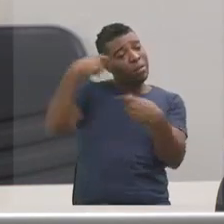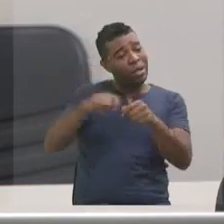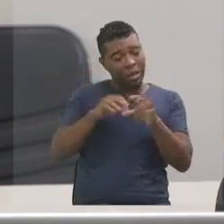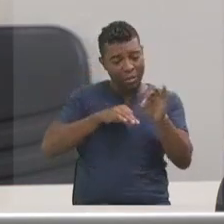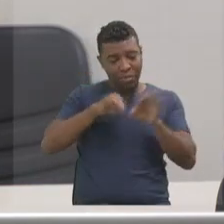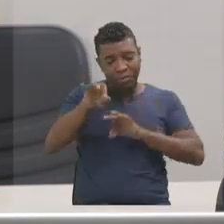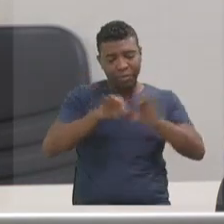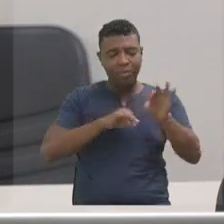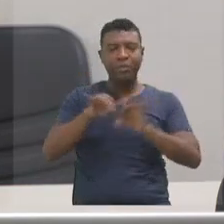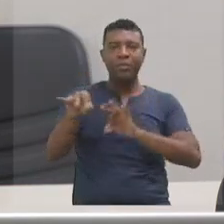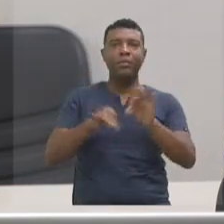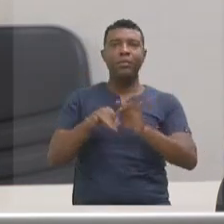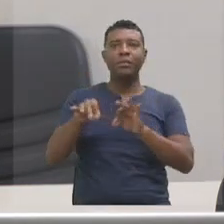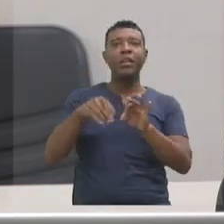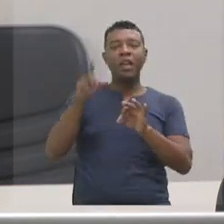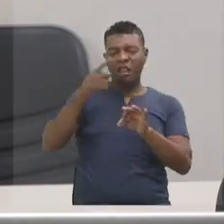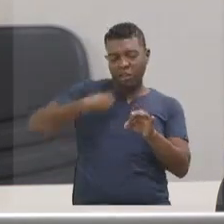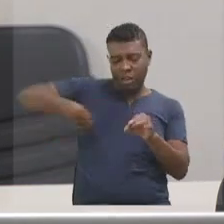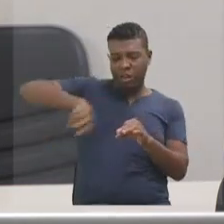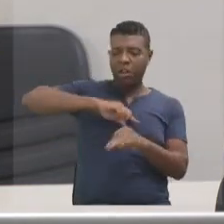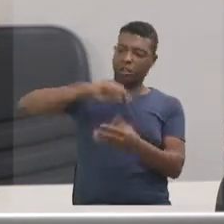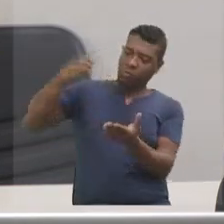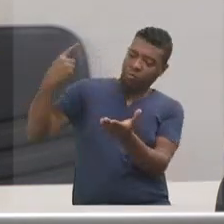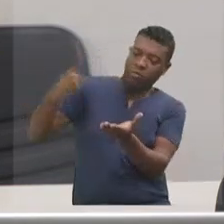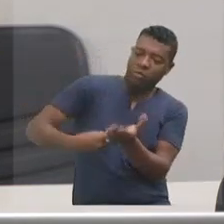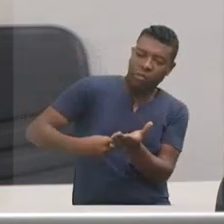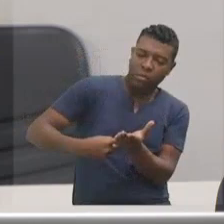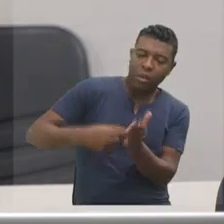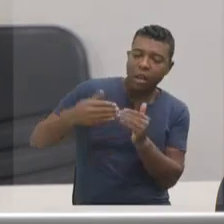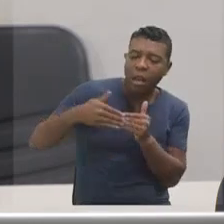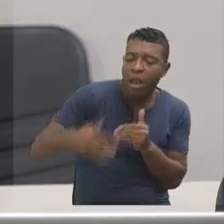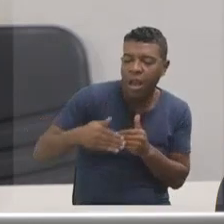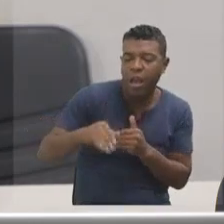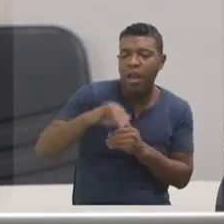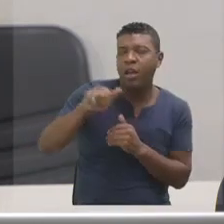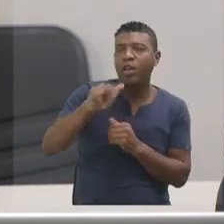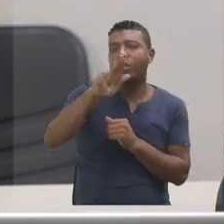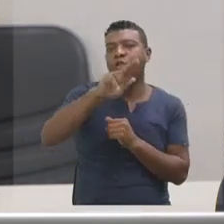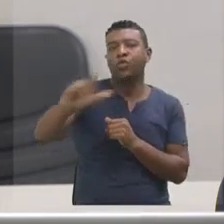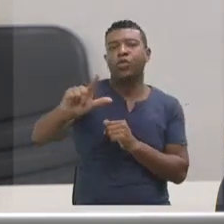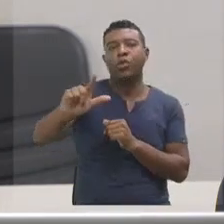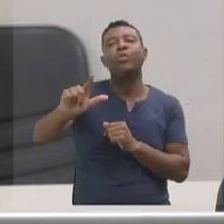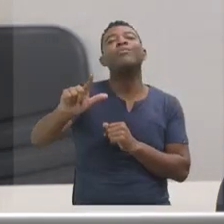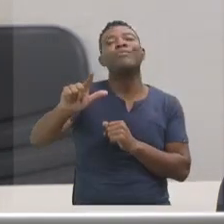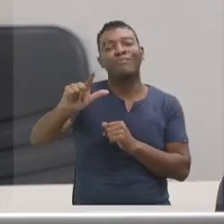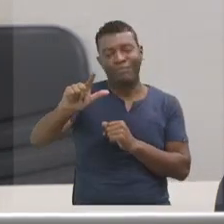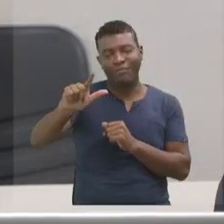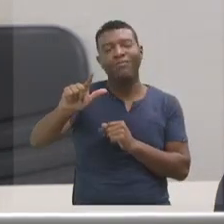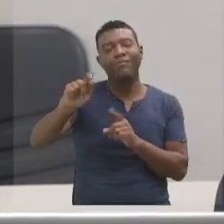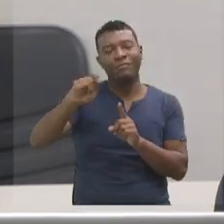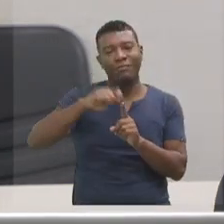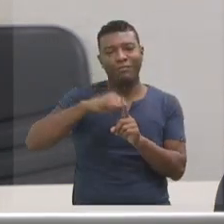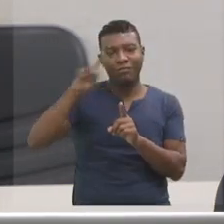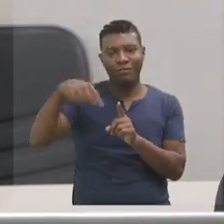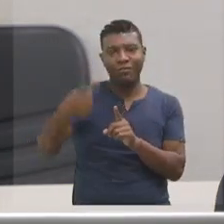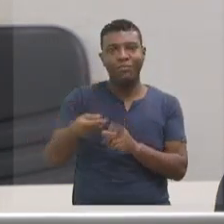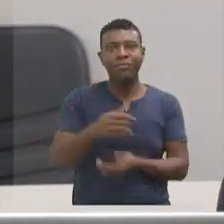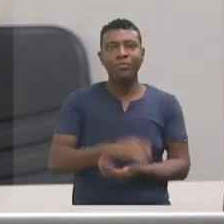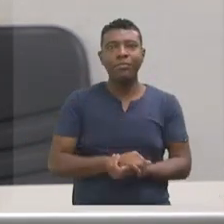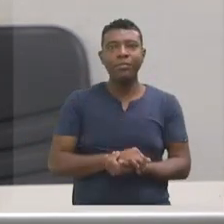nosso de poder fazer isso já na sub de julho é sobre a rede